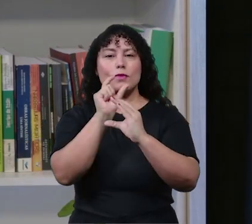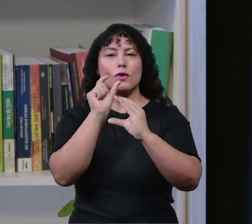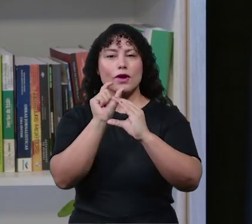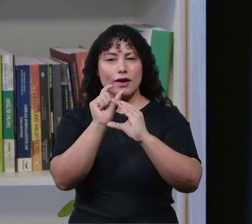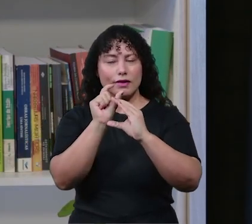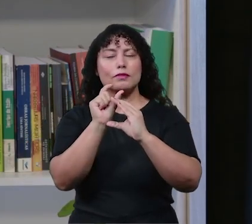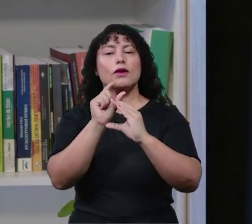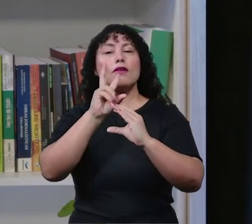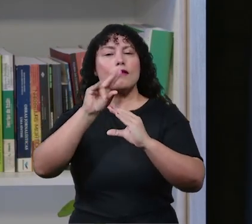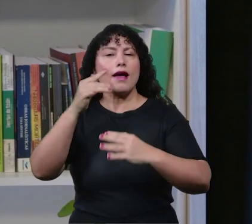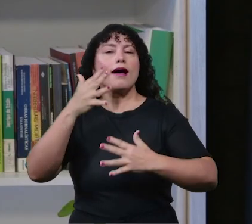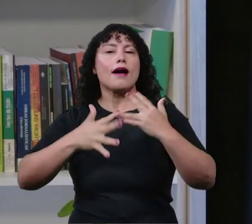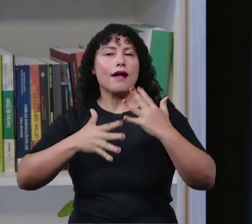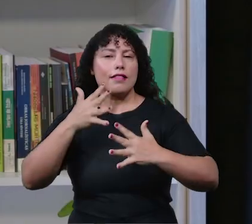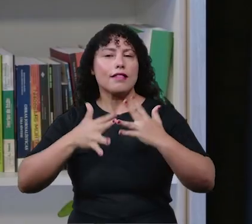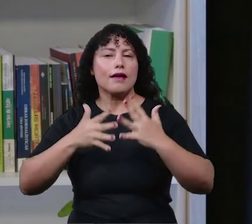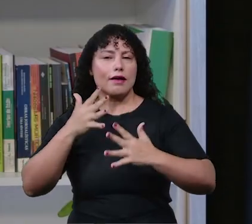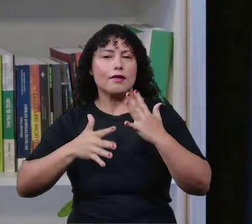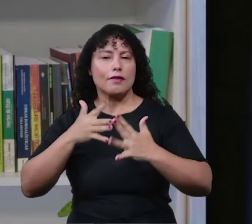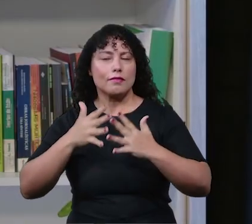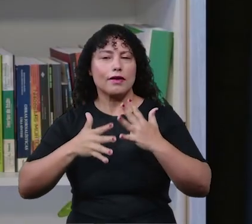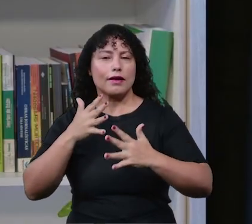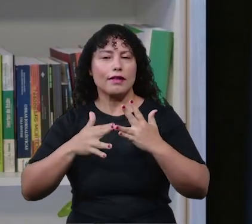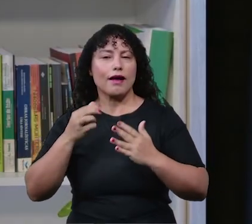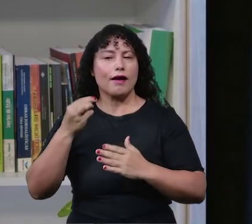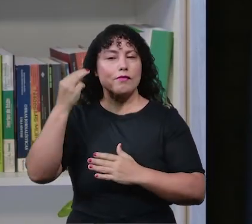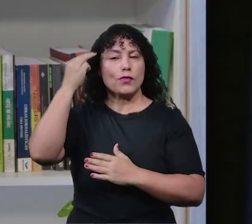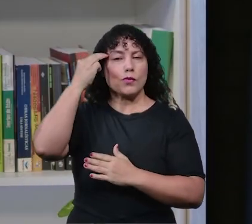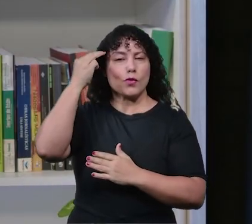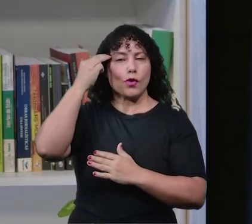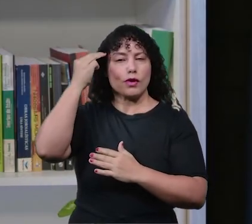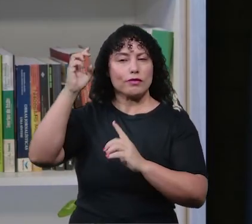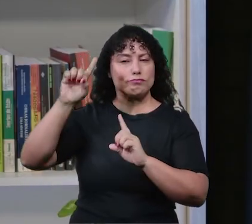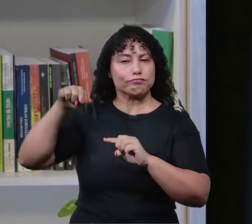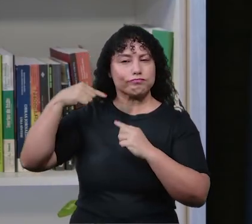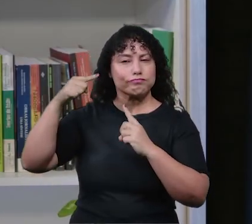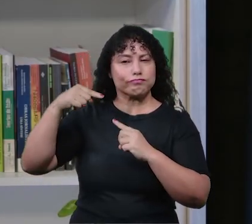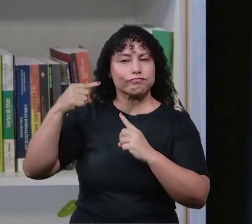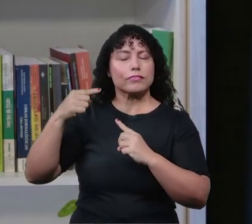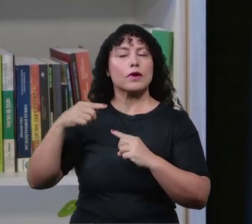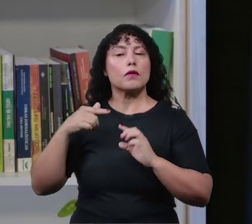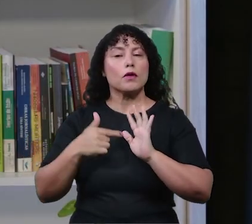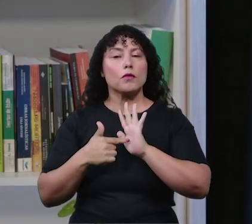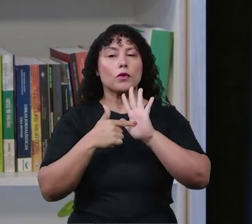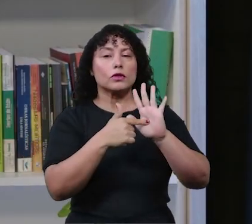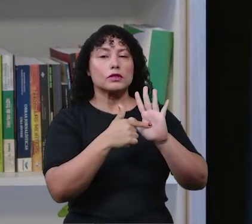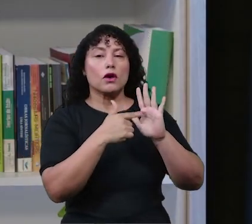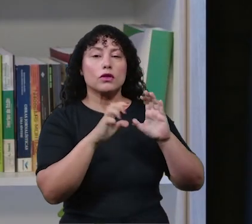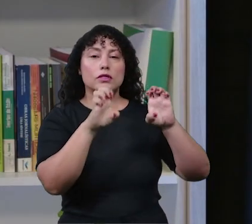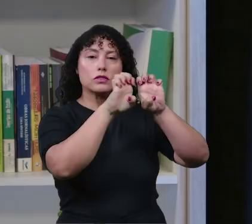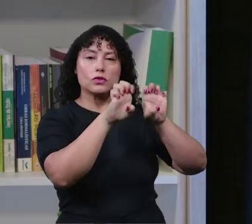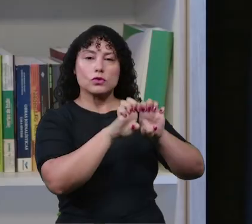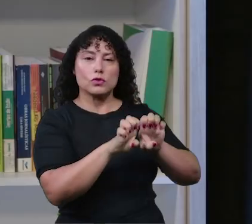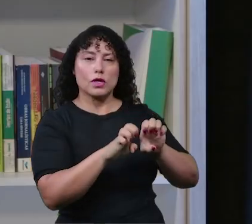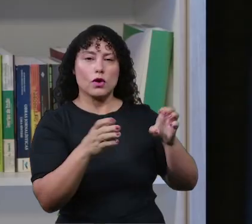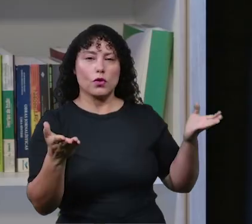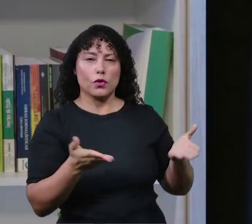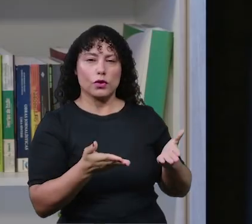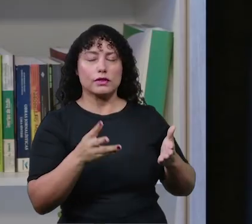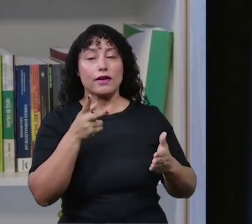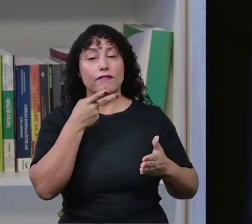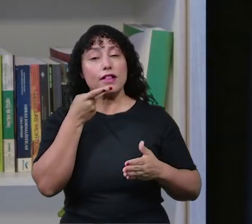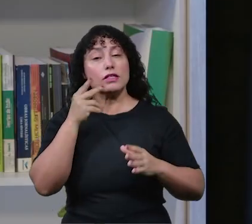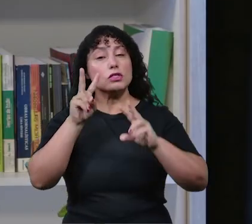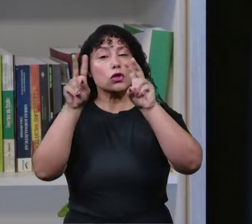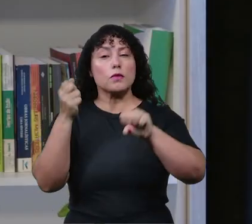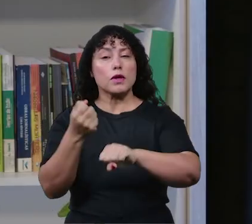do hipocampo, vai atrapalhar de sobremaneira a memória. Mas eu vou dar destaque para uma outra estrutura hoje, porque a